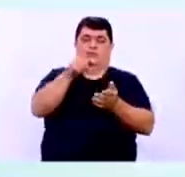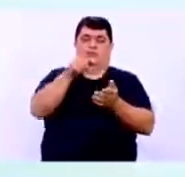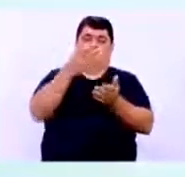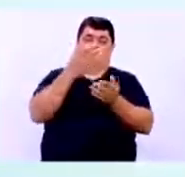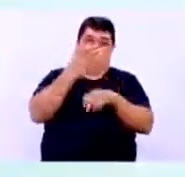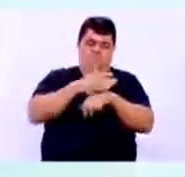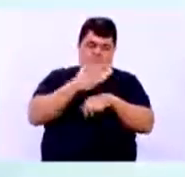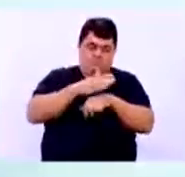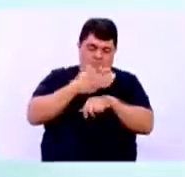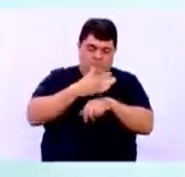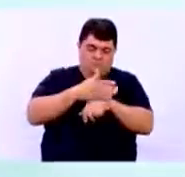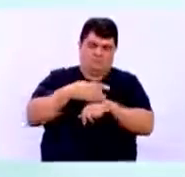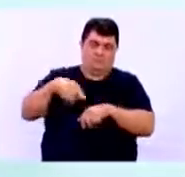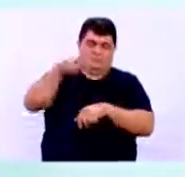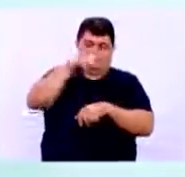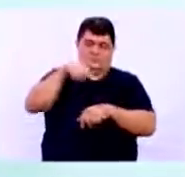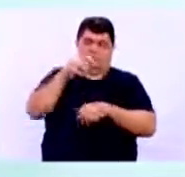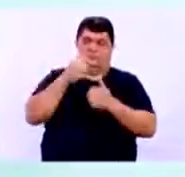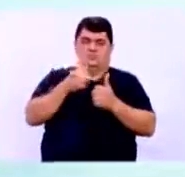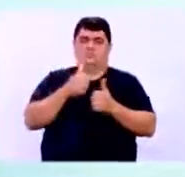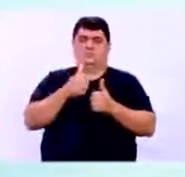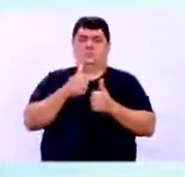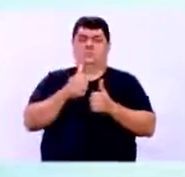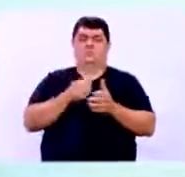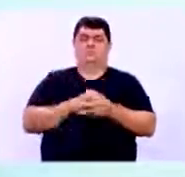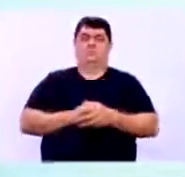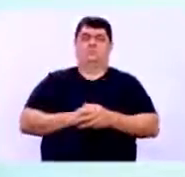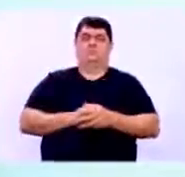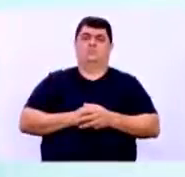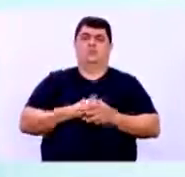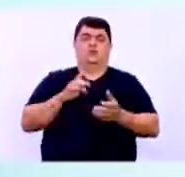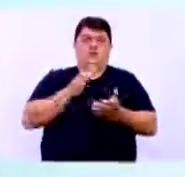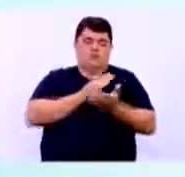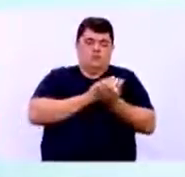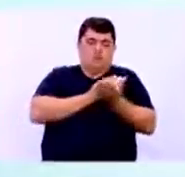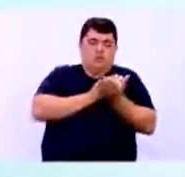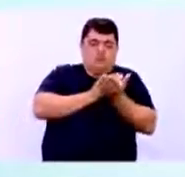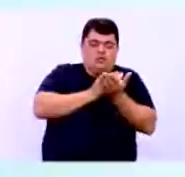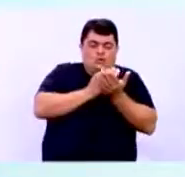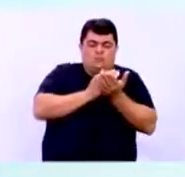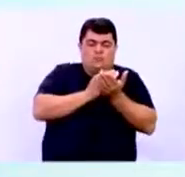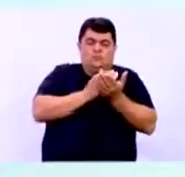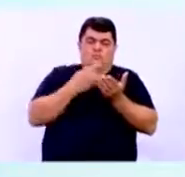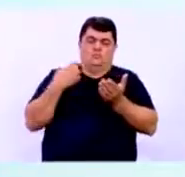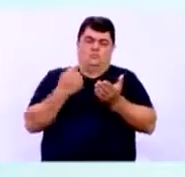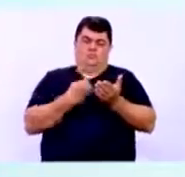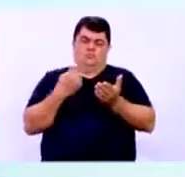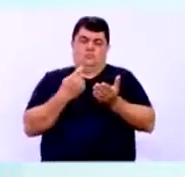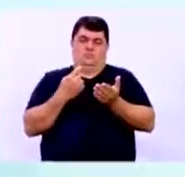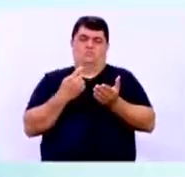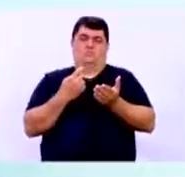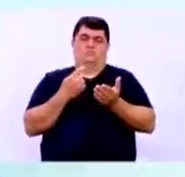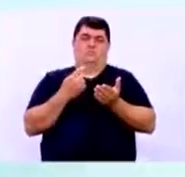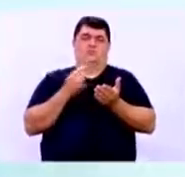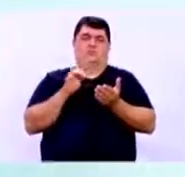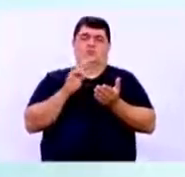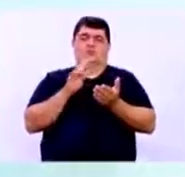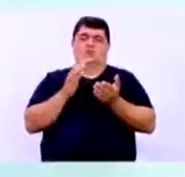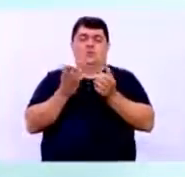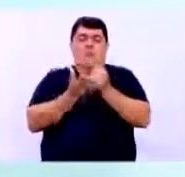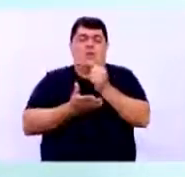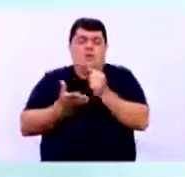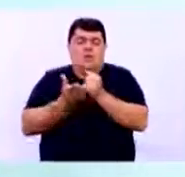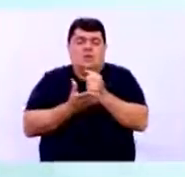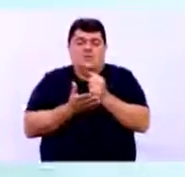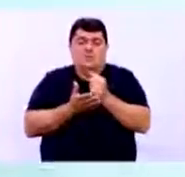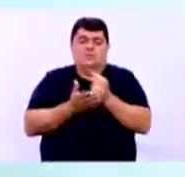agora aperfeiçoar, é com você. A gente só é um início no processo dessa formação. Só damos a base para